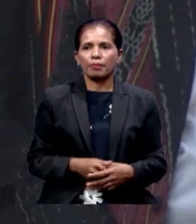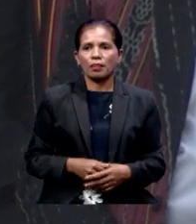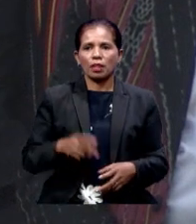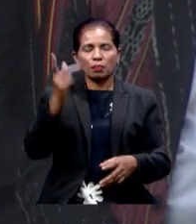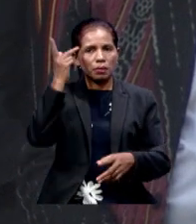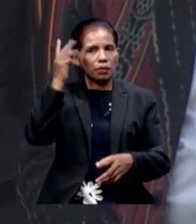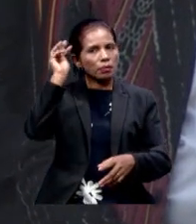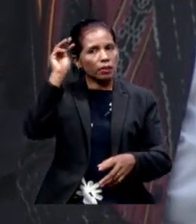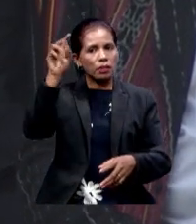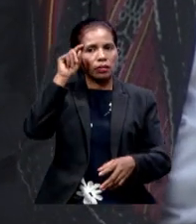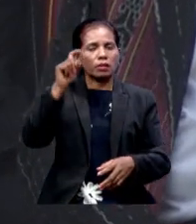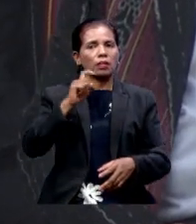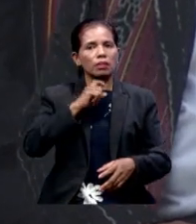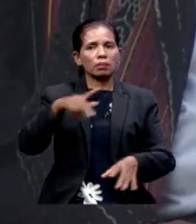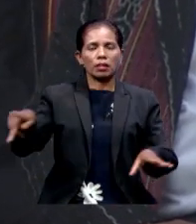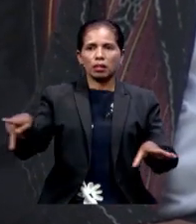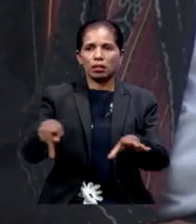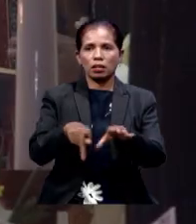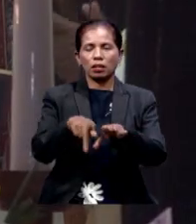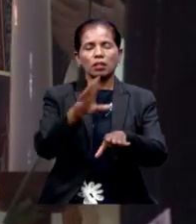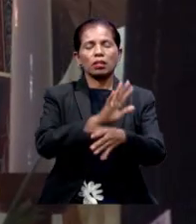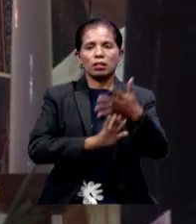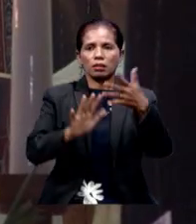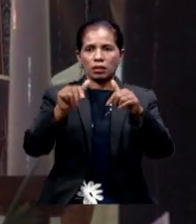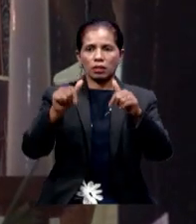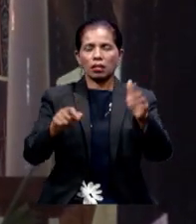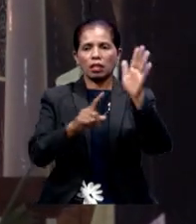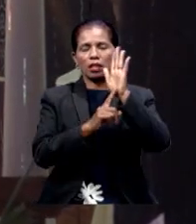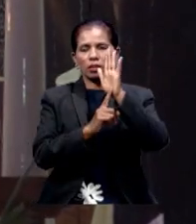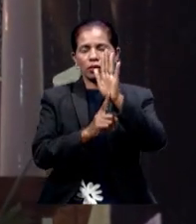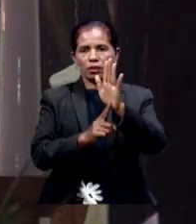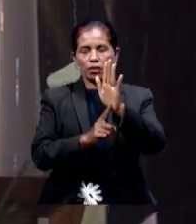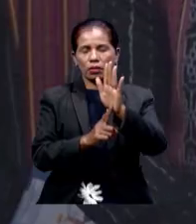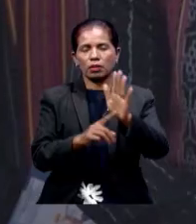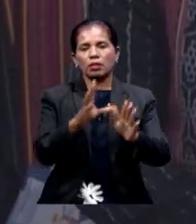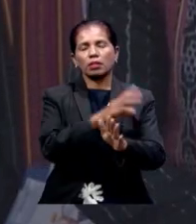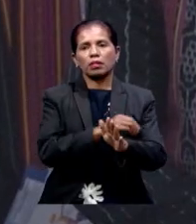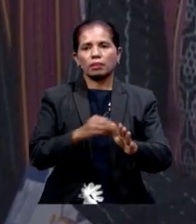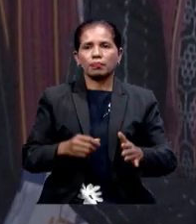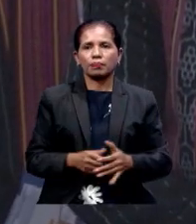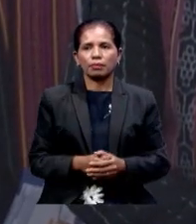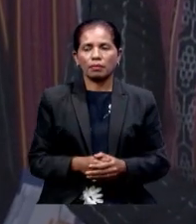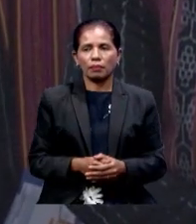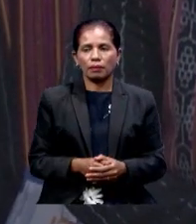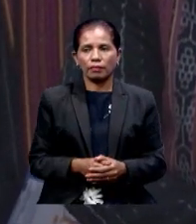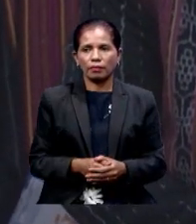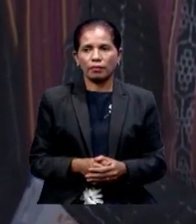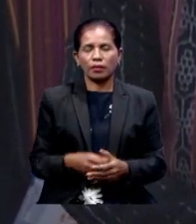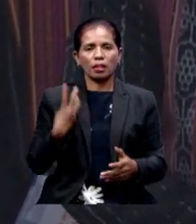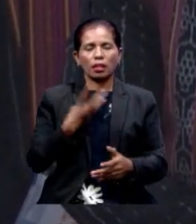Primeiro-Ministro Kerala Sanana Guzmão marca a presença e a celebração, né? No Atomosnia discurso. E demais,